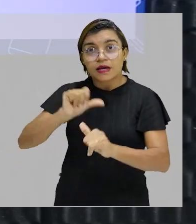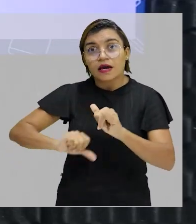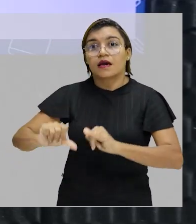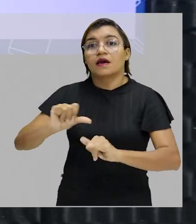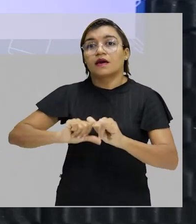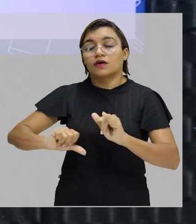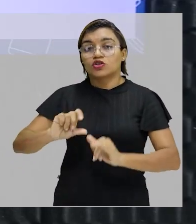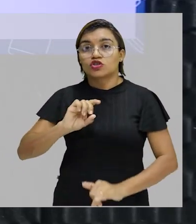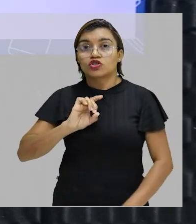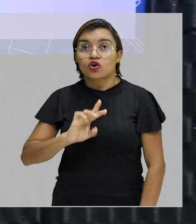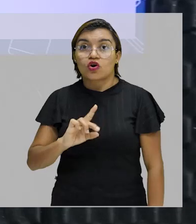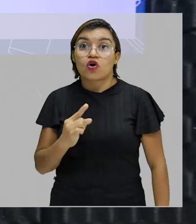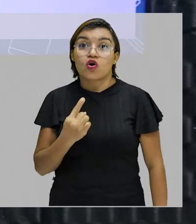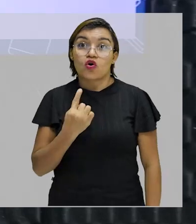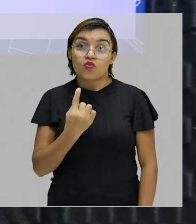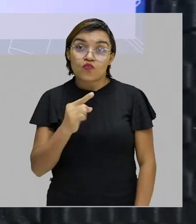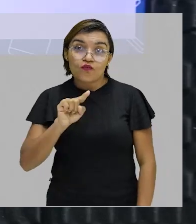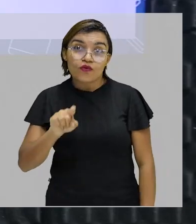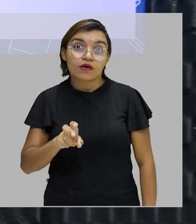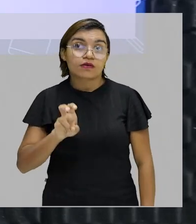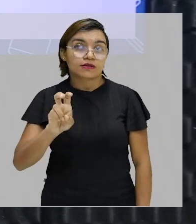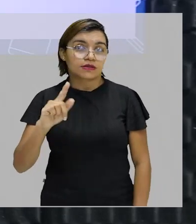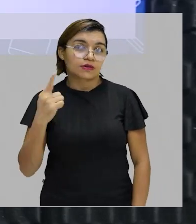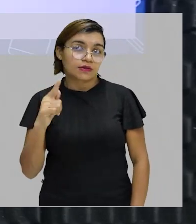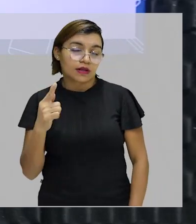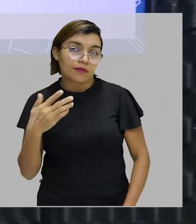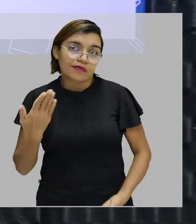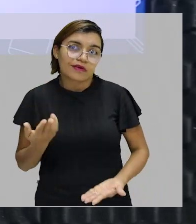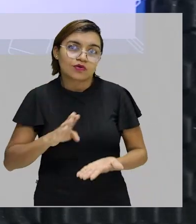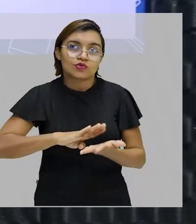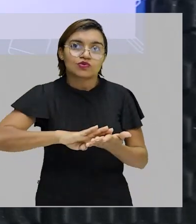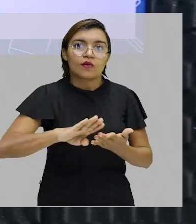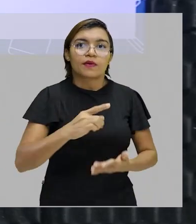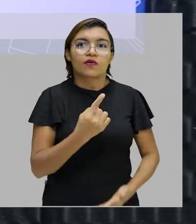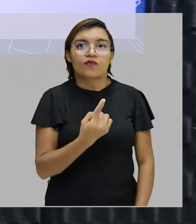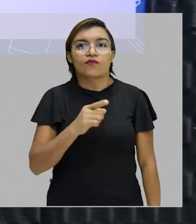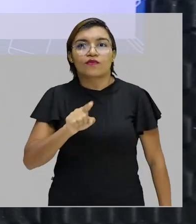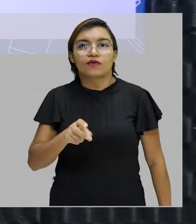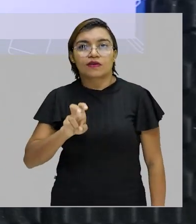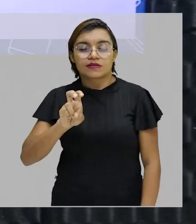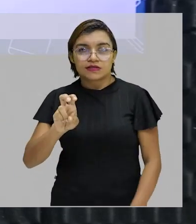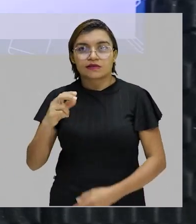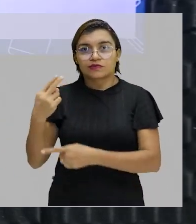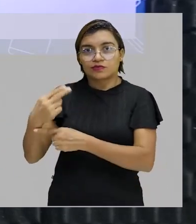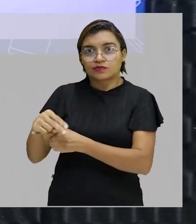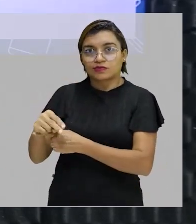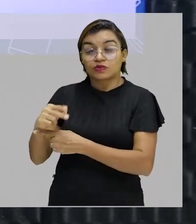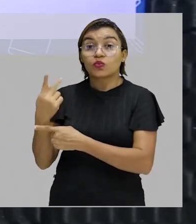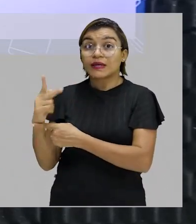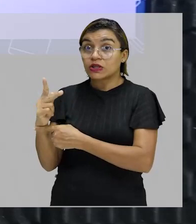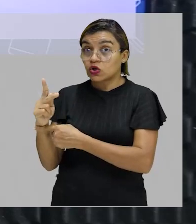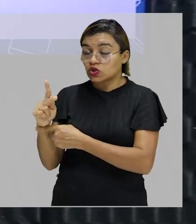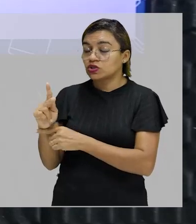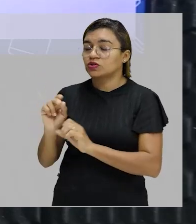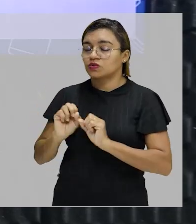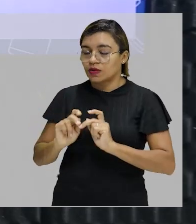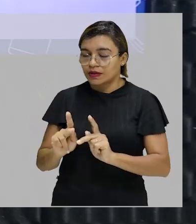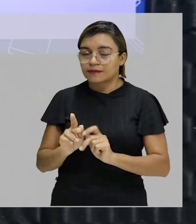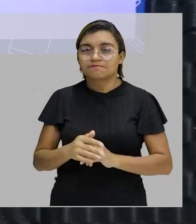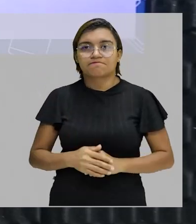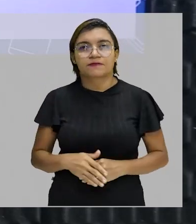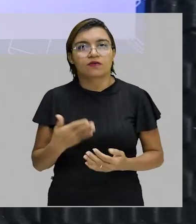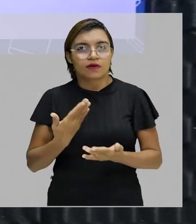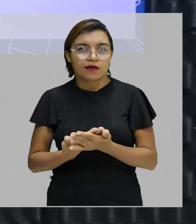de 1,5 gramas. Então, vai sobrar 1,5 do hidrogênio. Show?